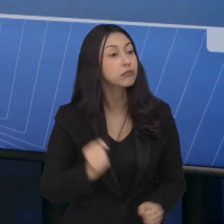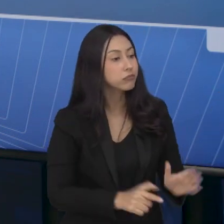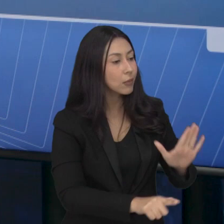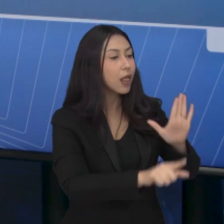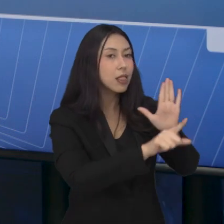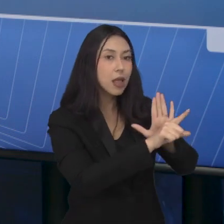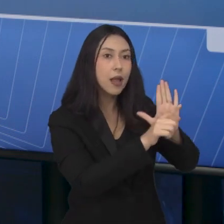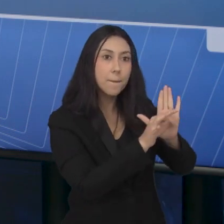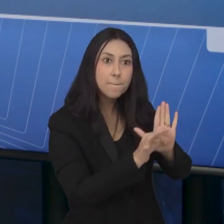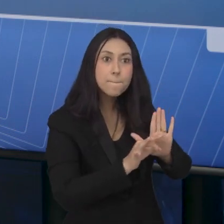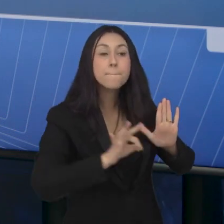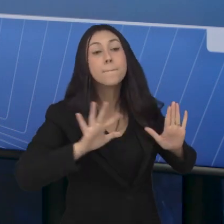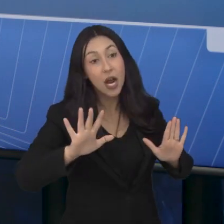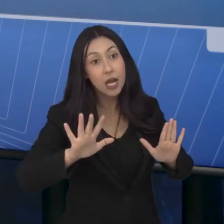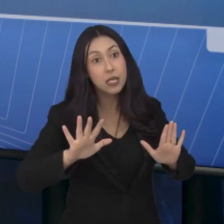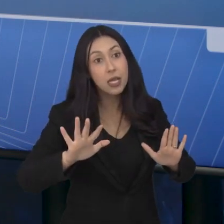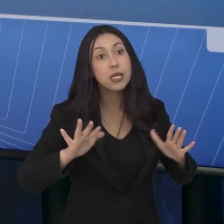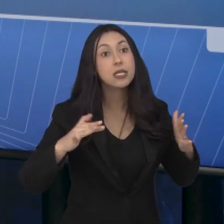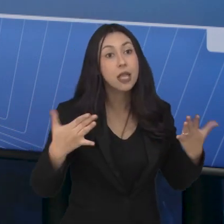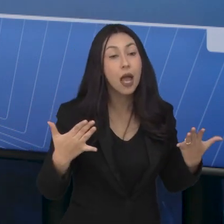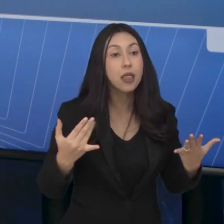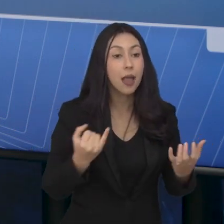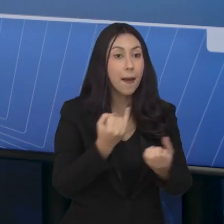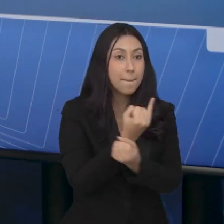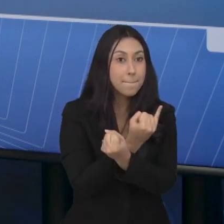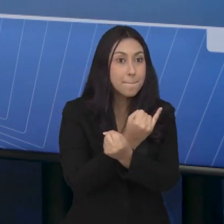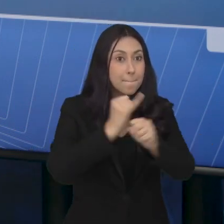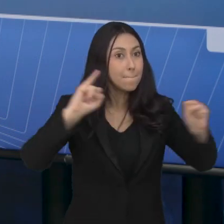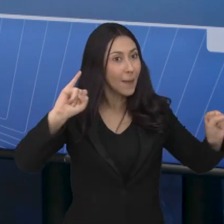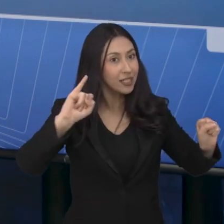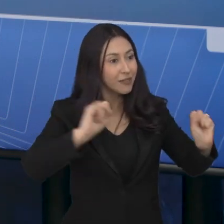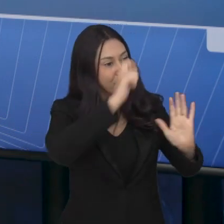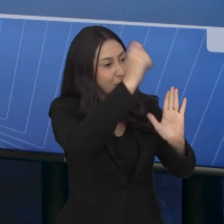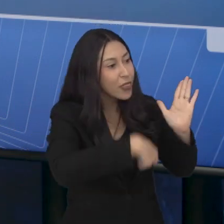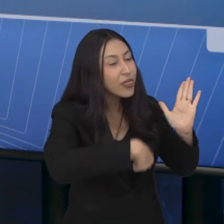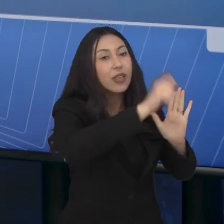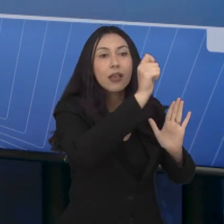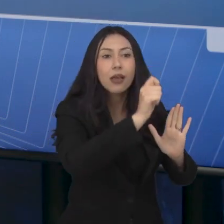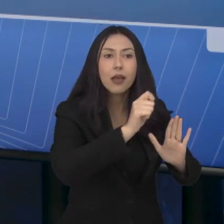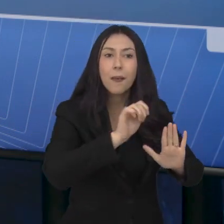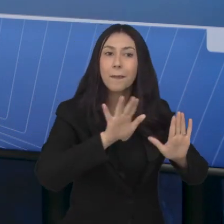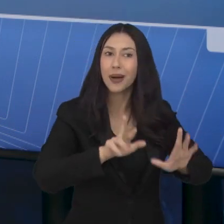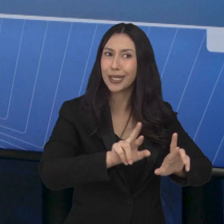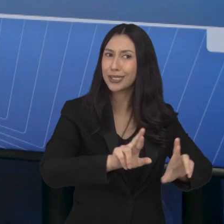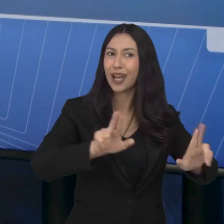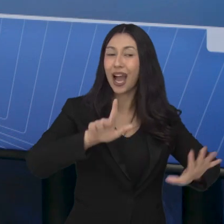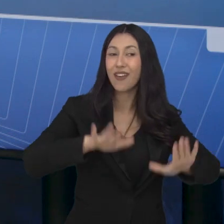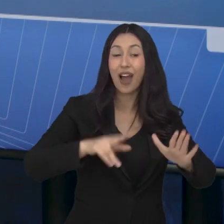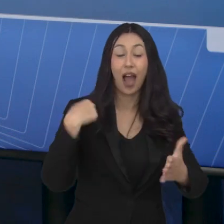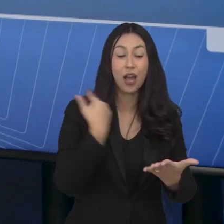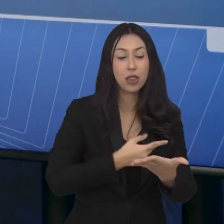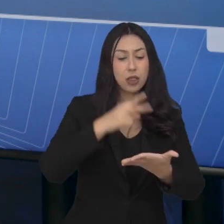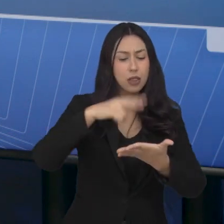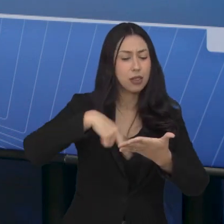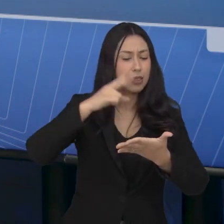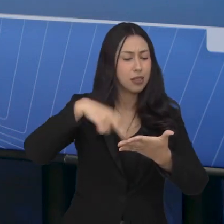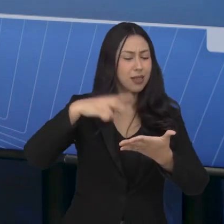que foi sancionada pela Princesa Isabel, diferente do que a gente lê em muitos livros, né? Não foi algo